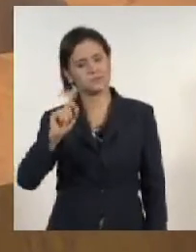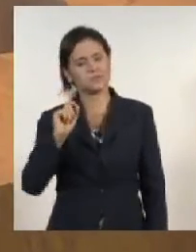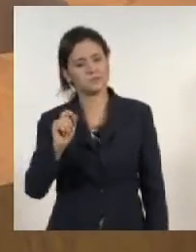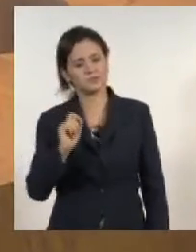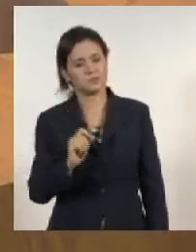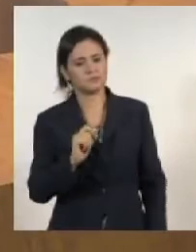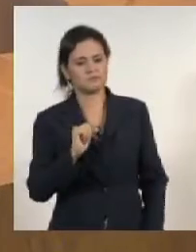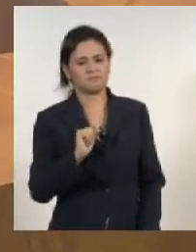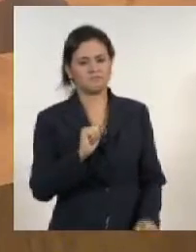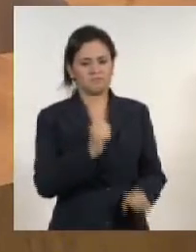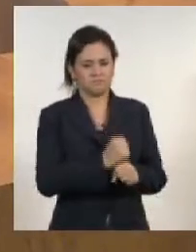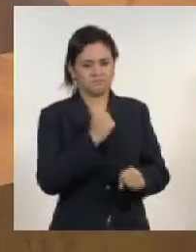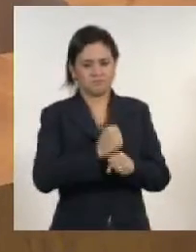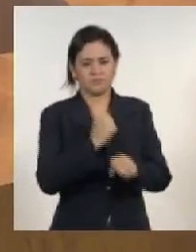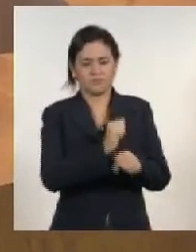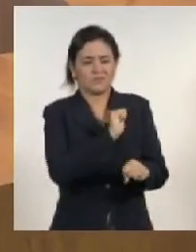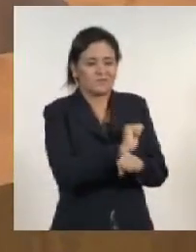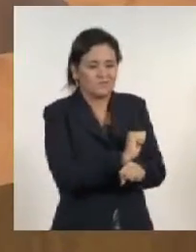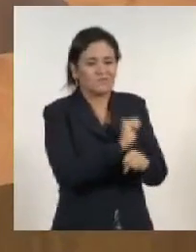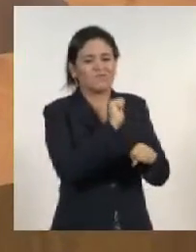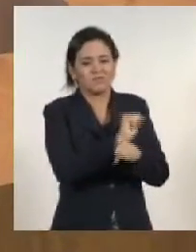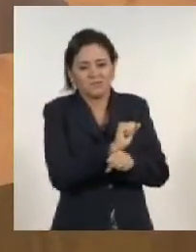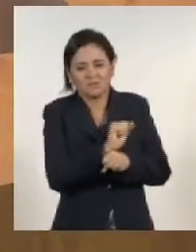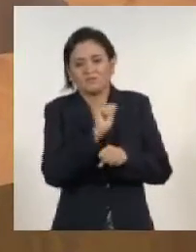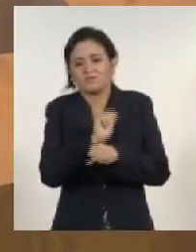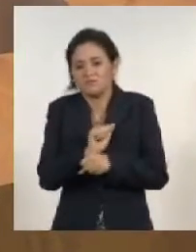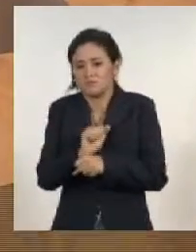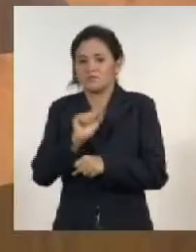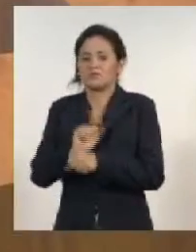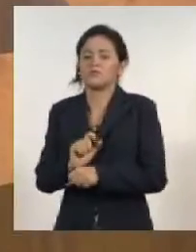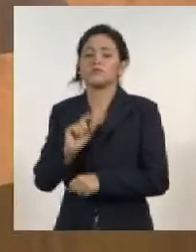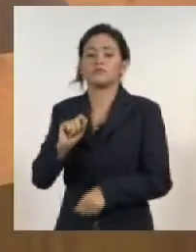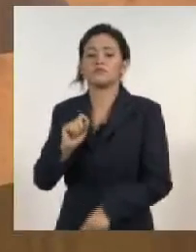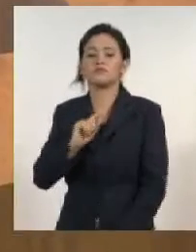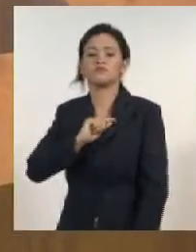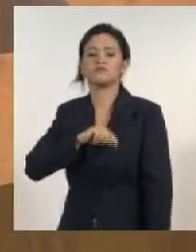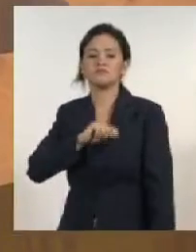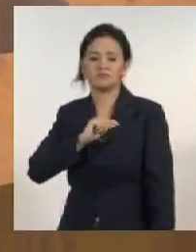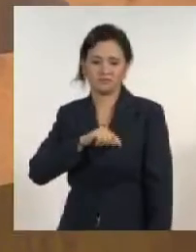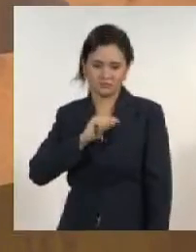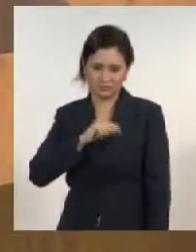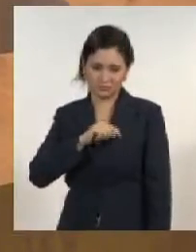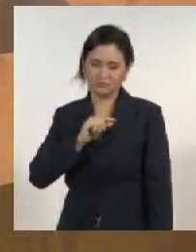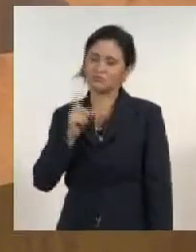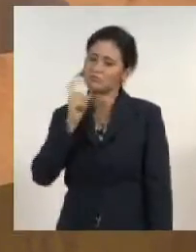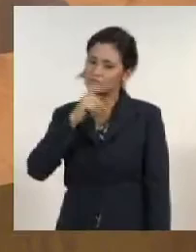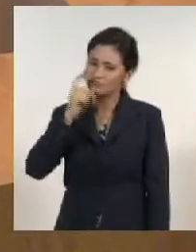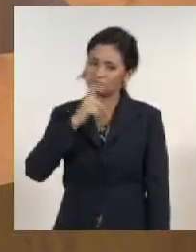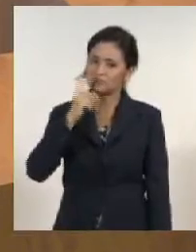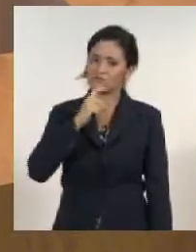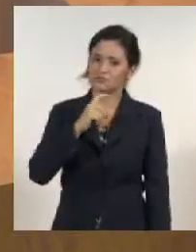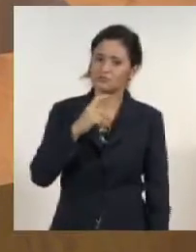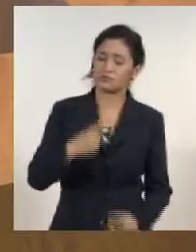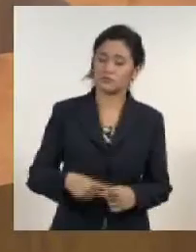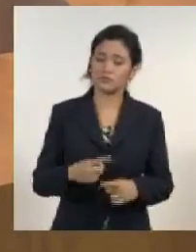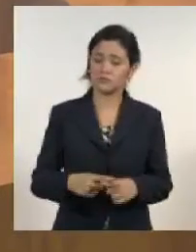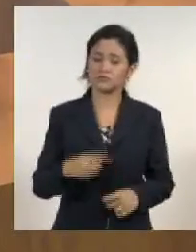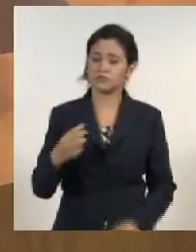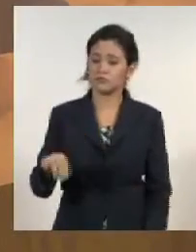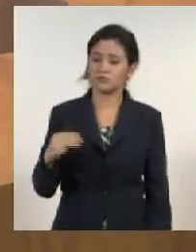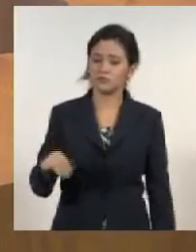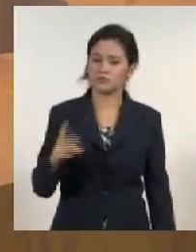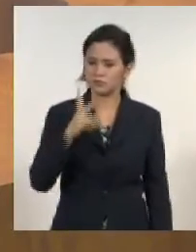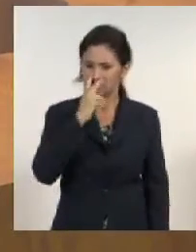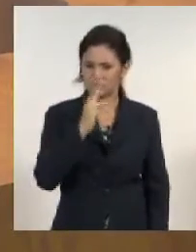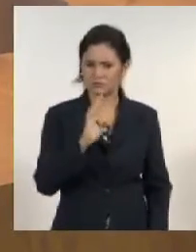obras paradas é mera tentativa de enganar a sociedade. Porque se o Maranhão tem cara de cemitério